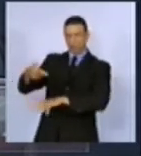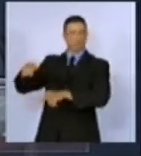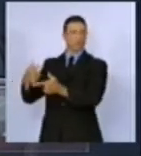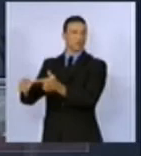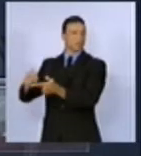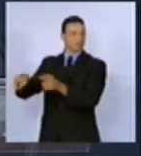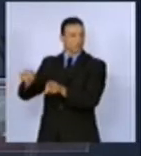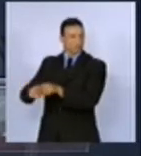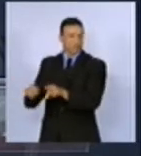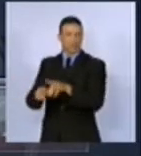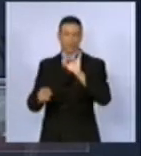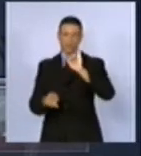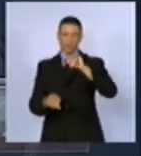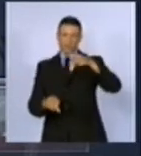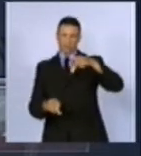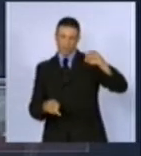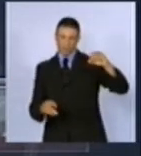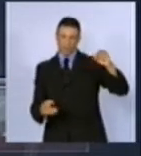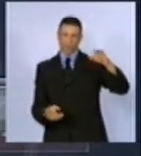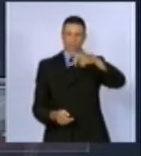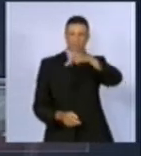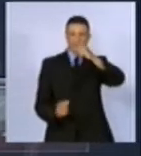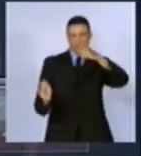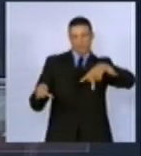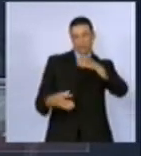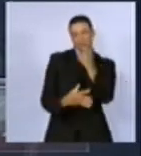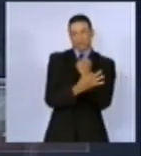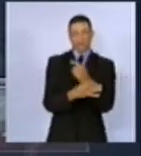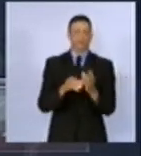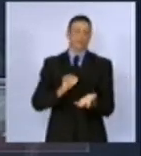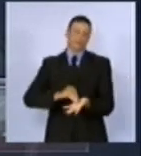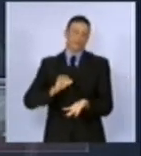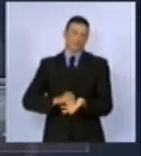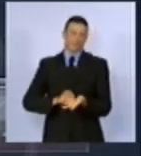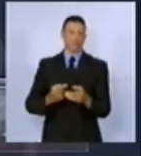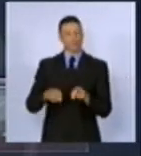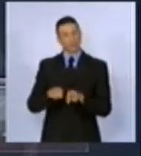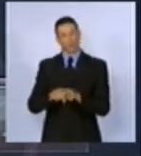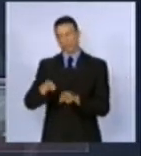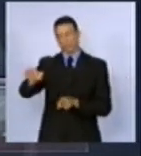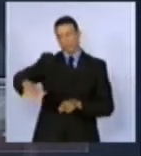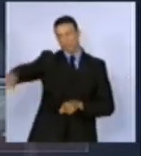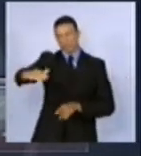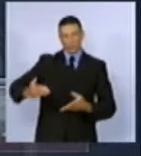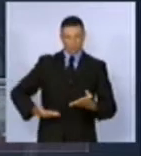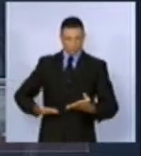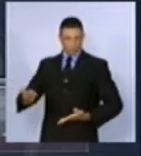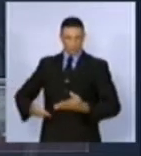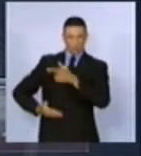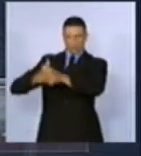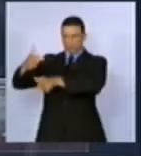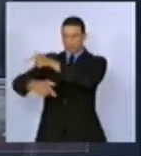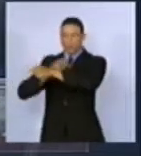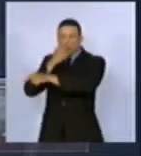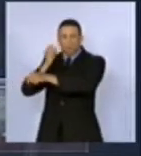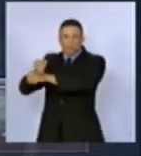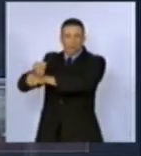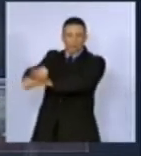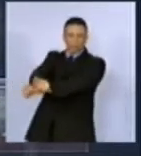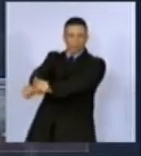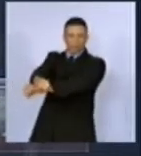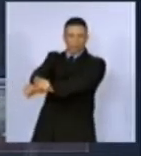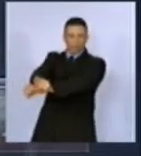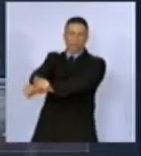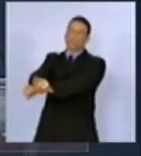de proteção previdenciária e alguns casos como é de conhecimento de todos aqui presentes alguns trabalhadores ainda são submetidos a ao trabalho escravo não é o